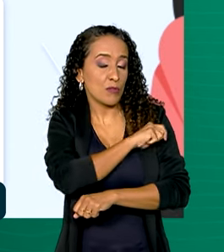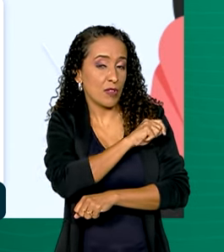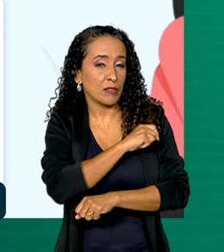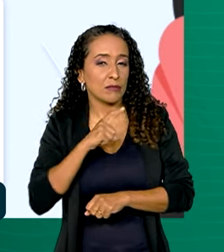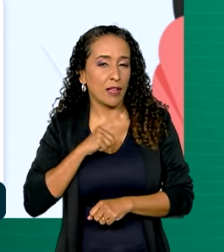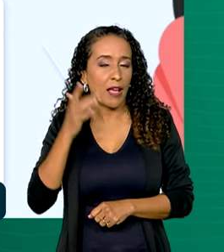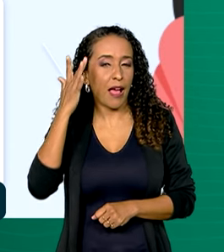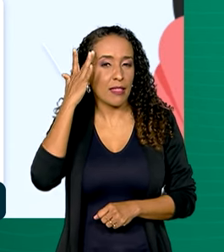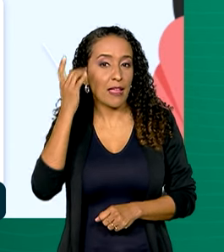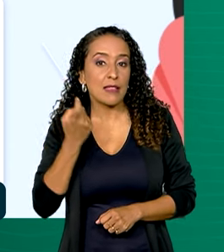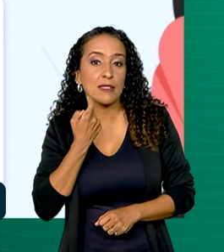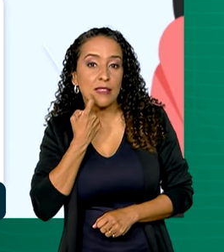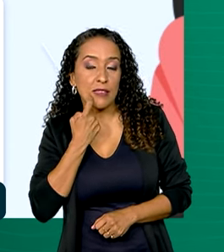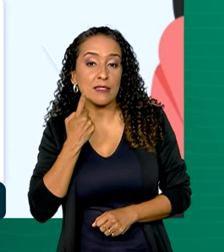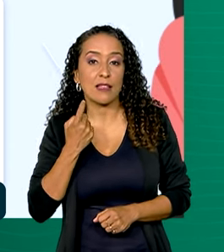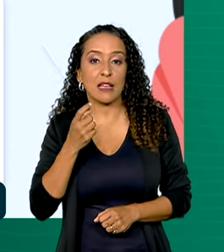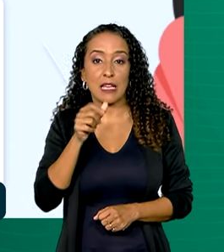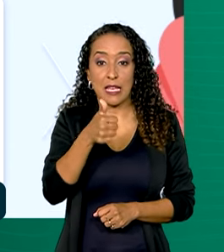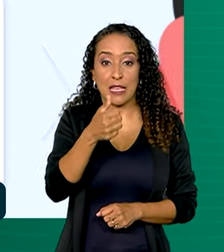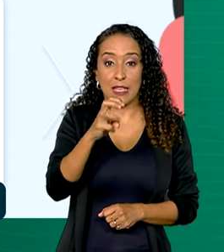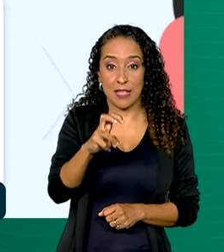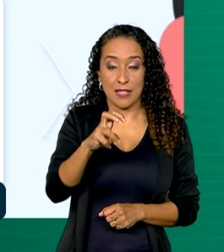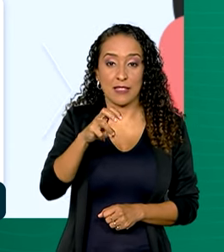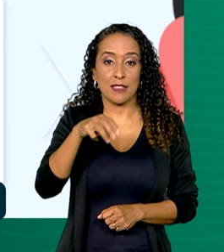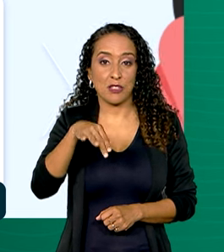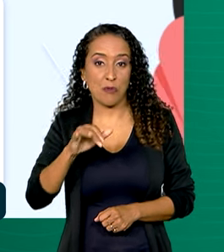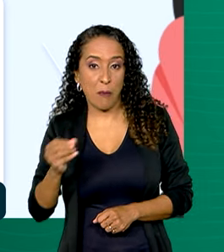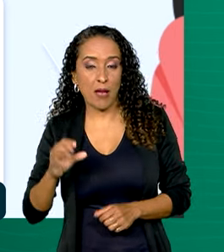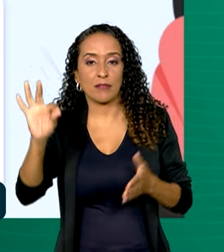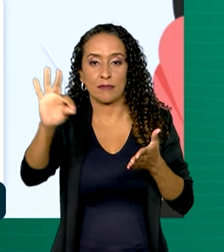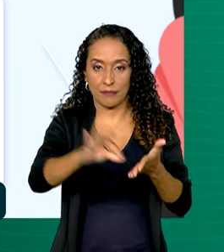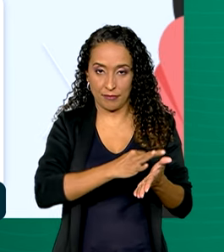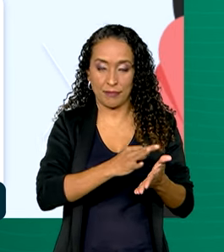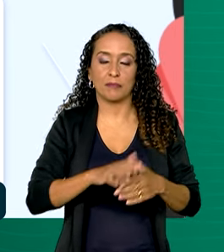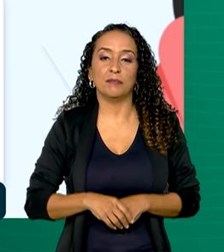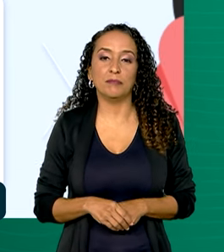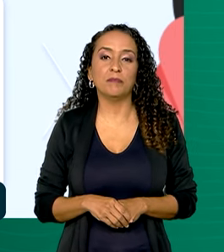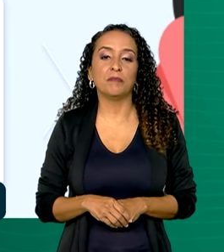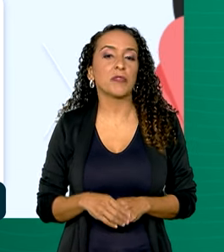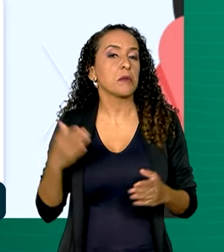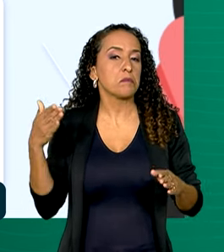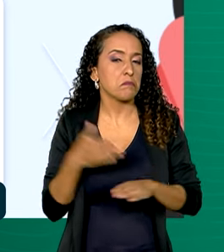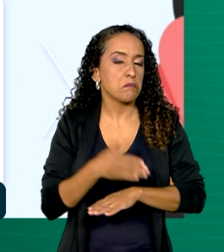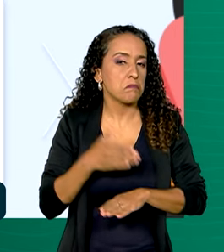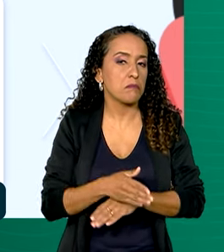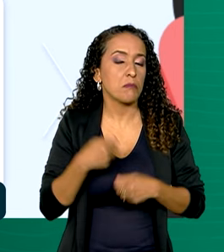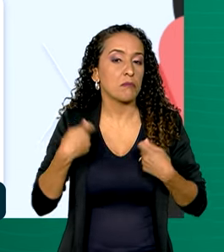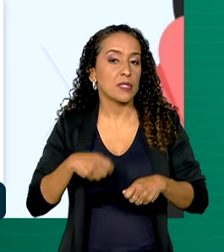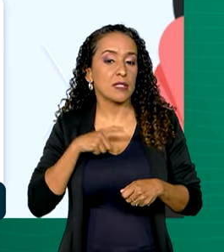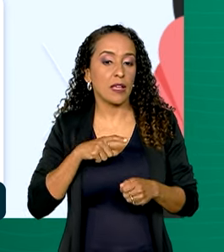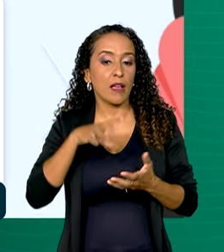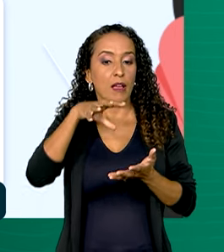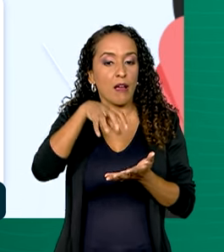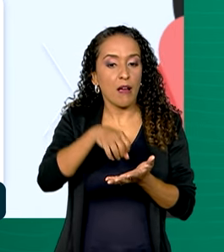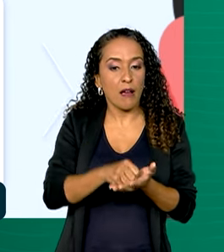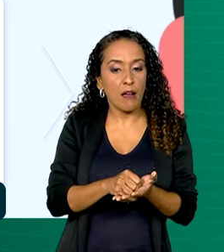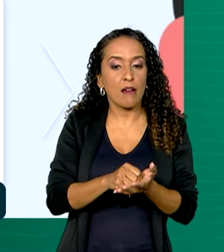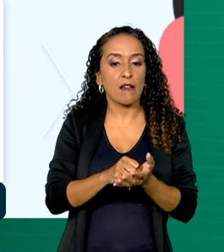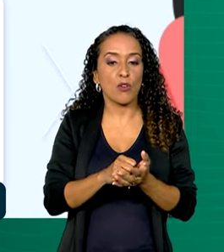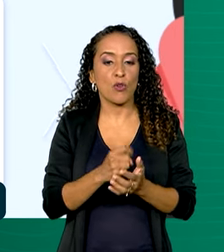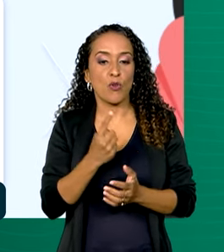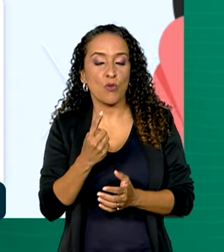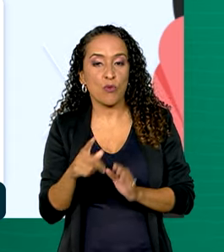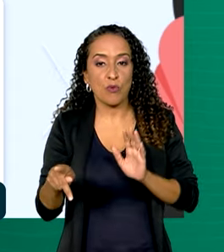têm até esta sexta-feira, 15 de março, para fazer a inscrição. O participante precisa ter o cadastro no login único